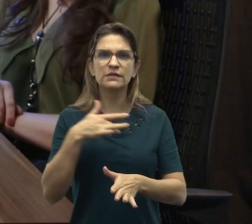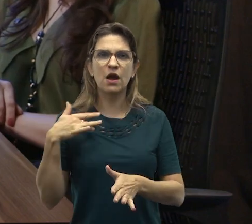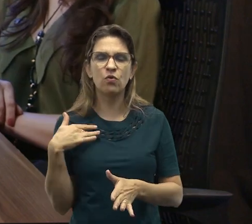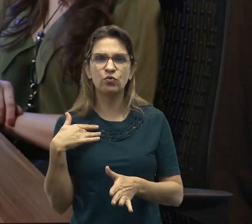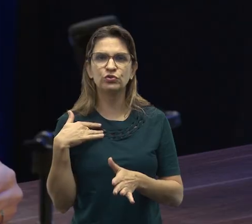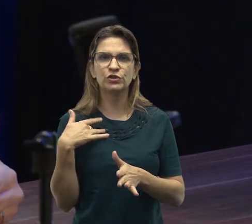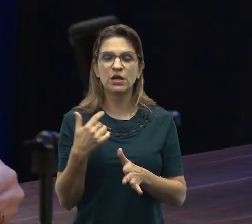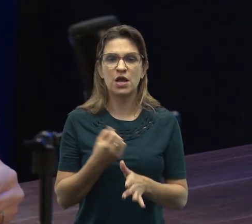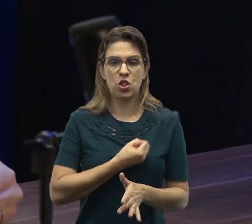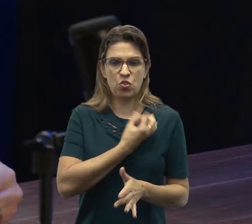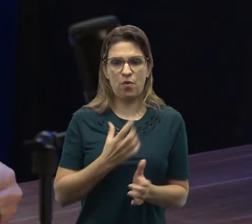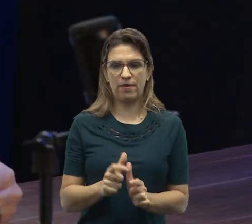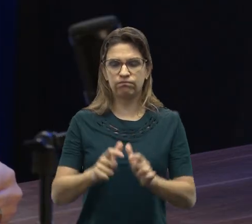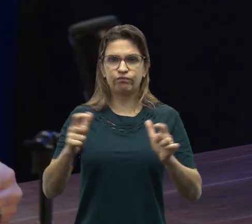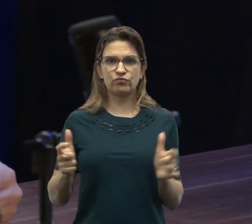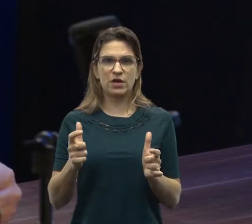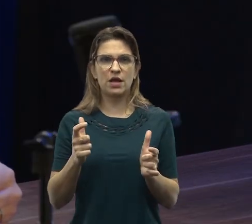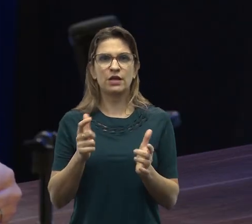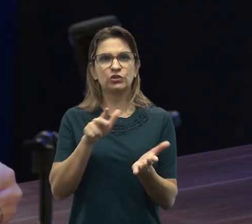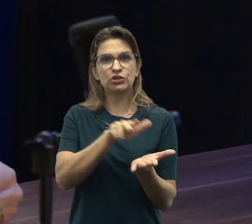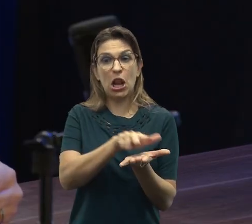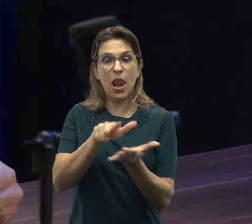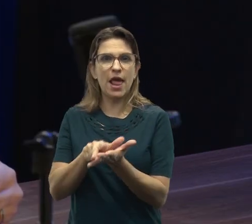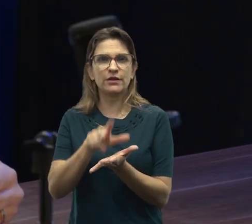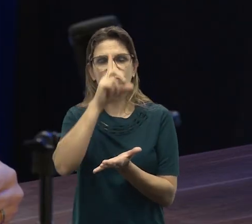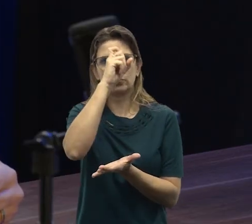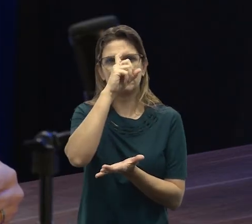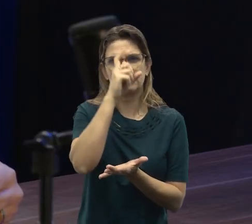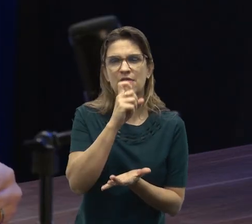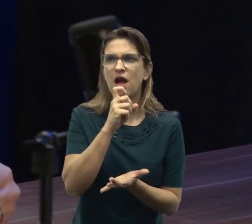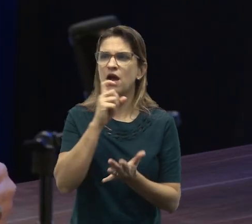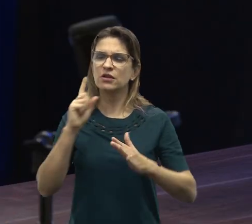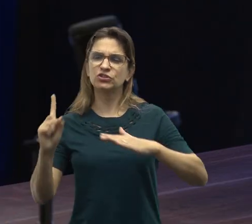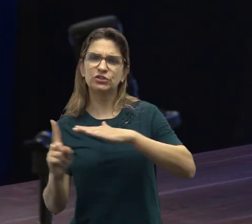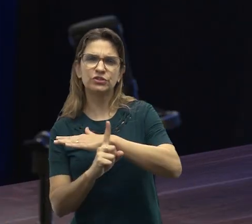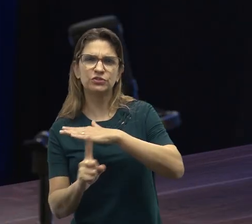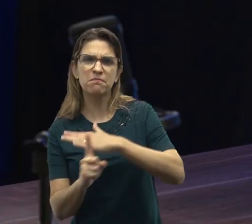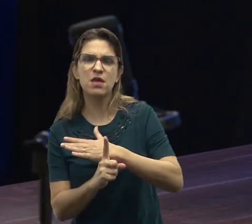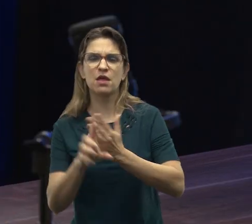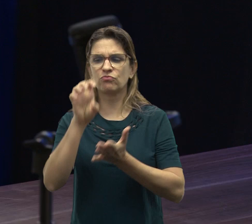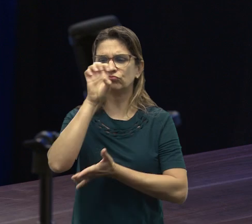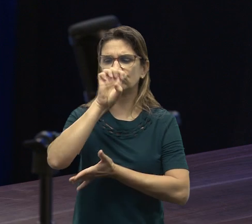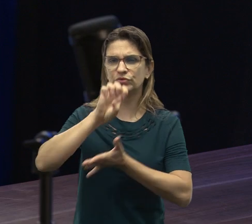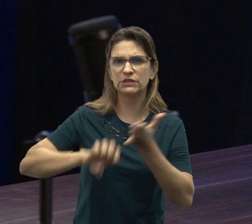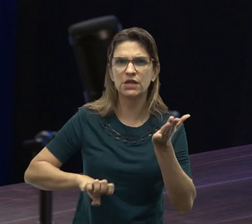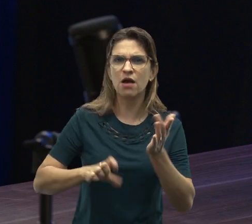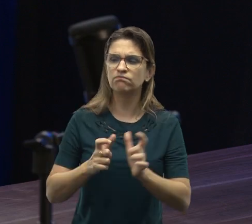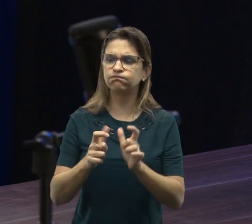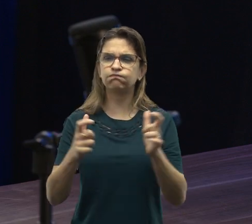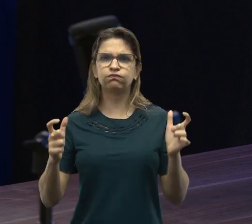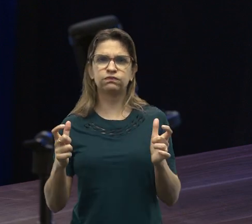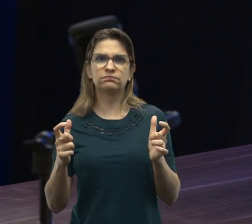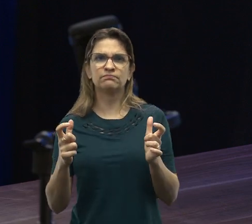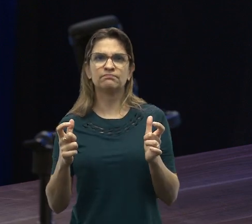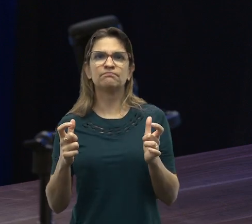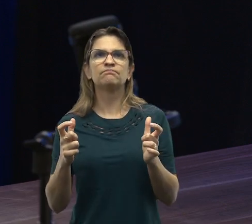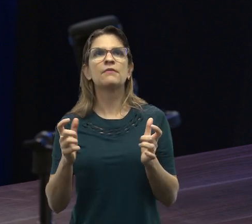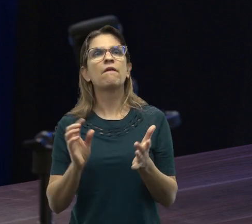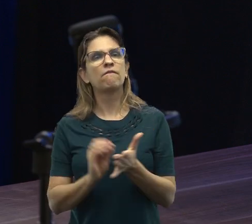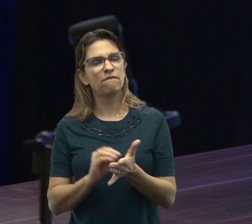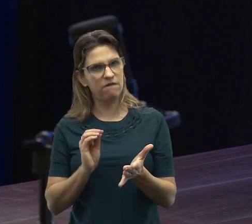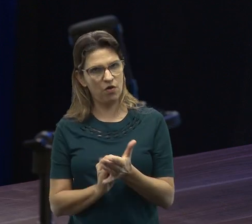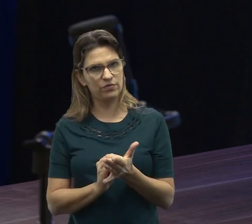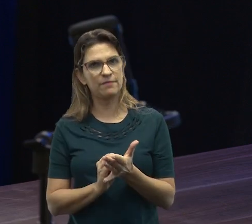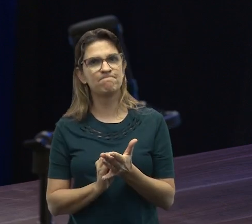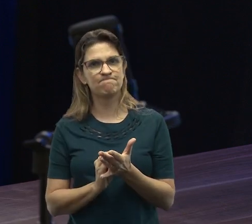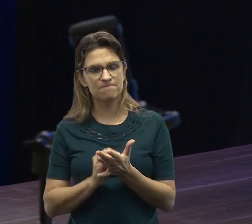ampliar cirurgias eletivas, em ampliar exames, ampliar consultas. Então, isso é algo que me preocupa bastante.